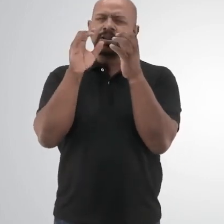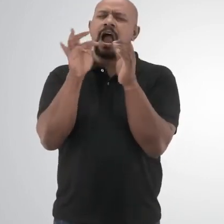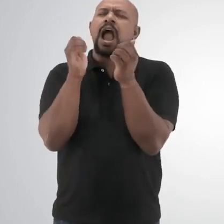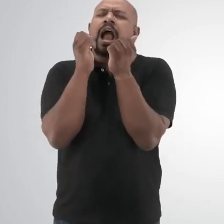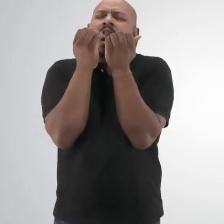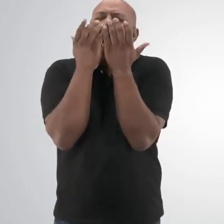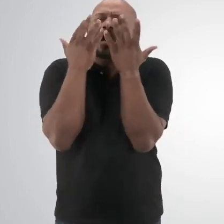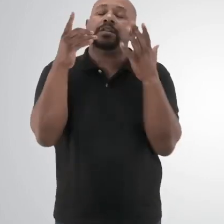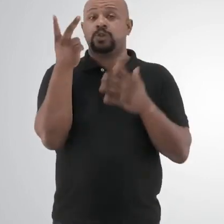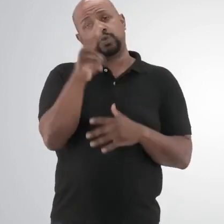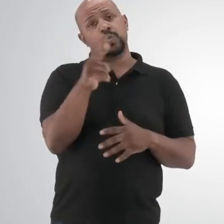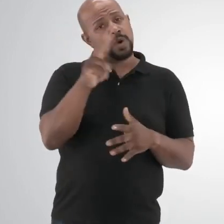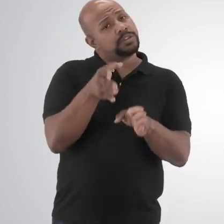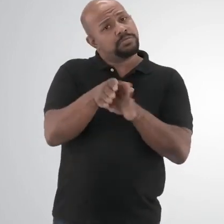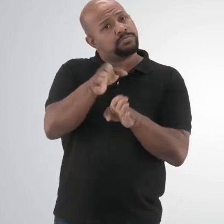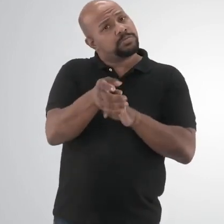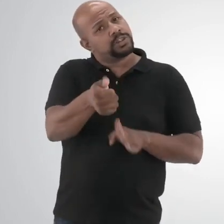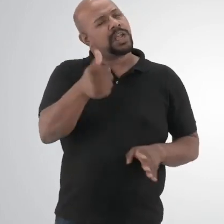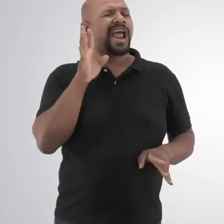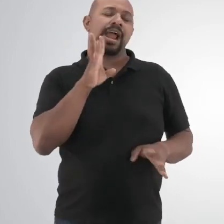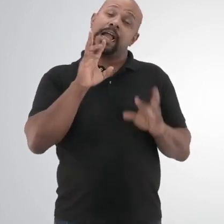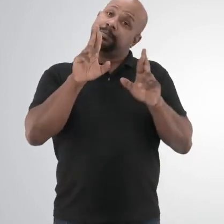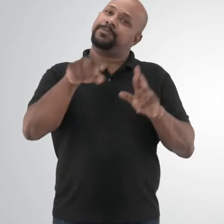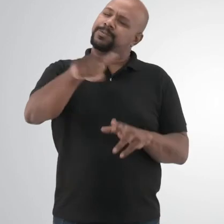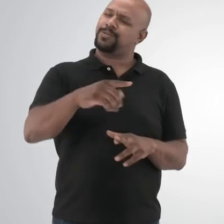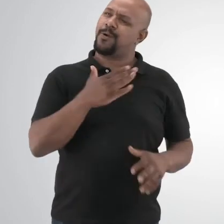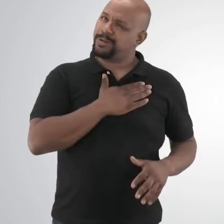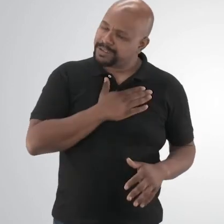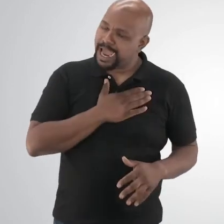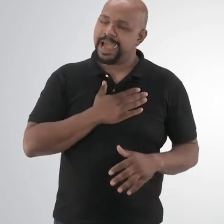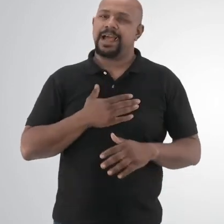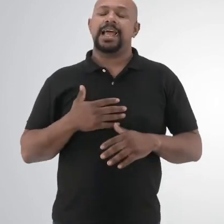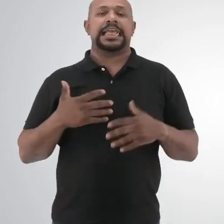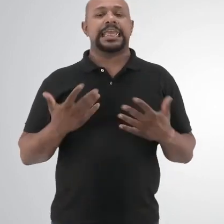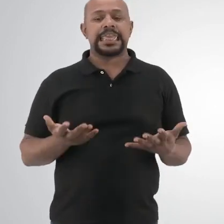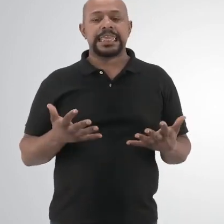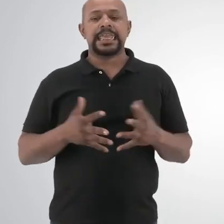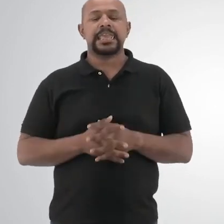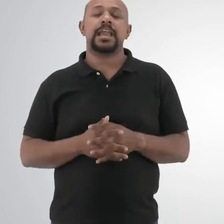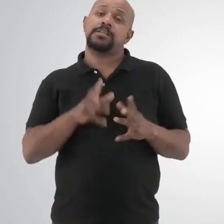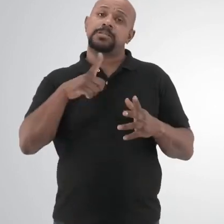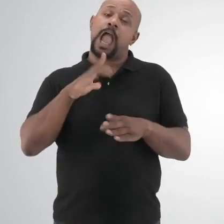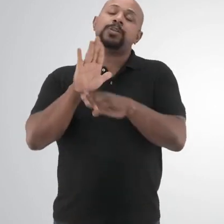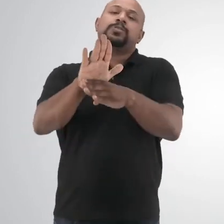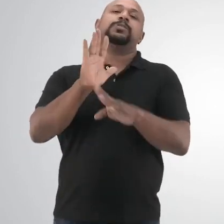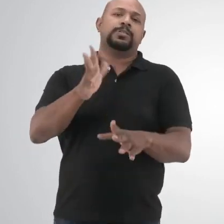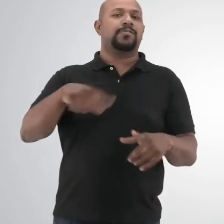leve clareada, essas duas dicas são bem legais, tá? Espero que vocês tenham gostado, tá?